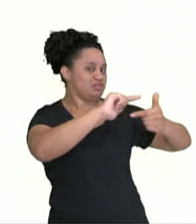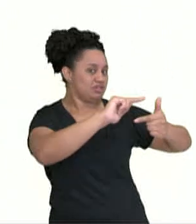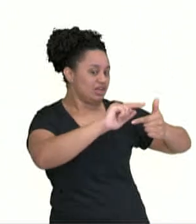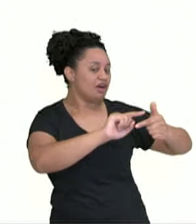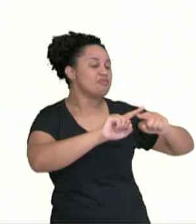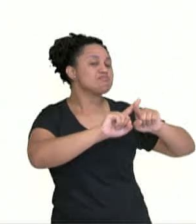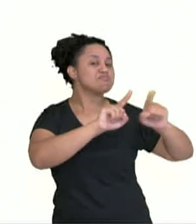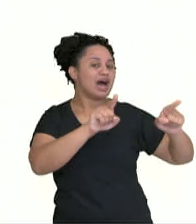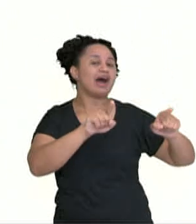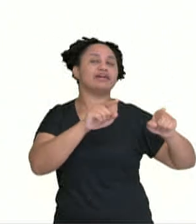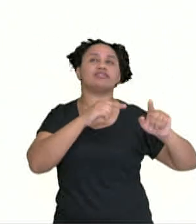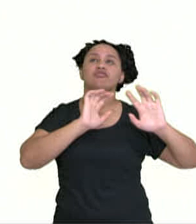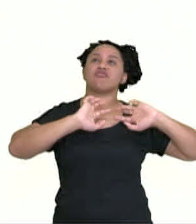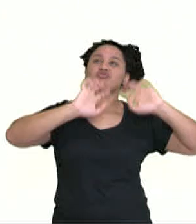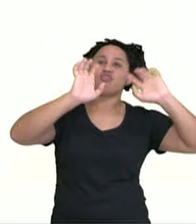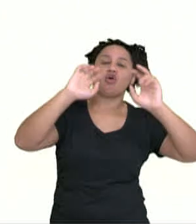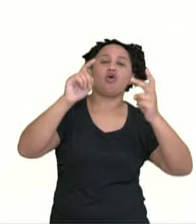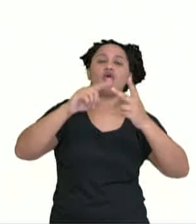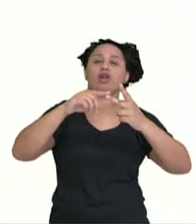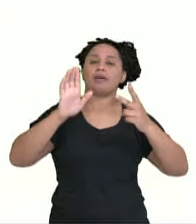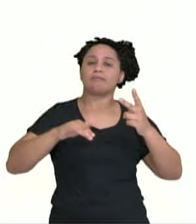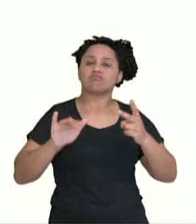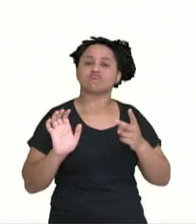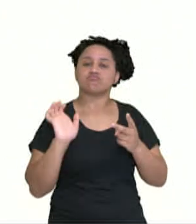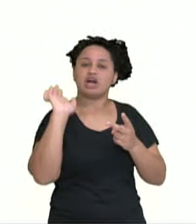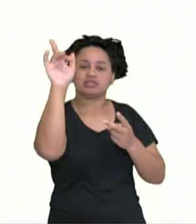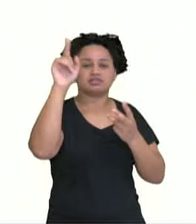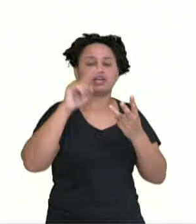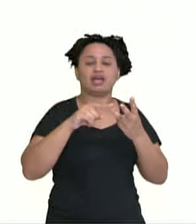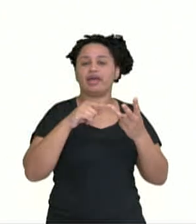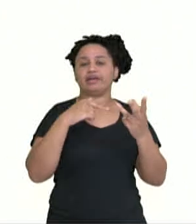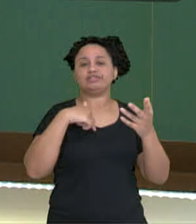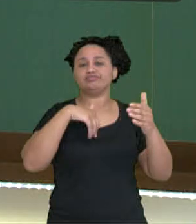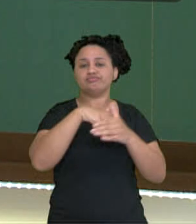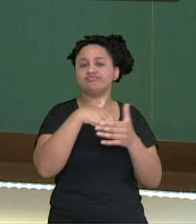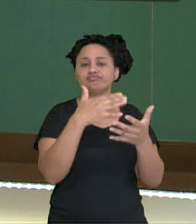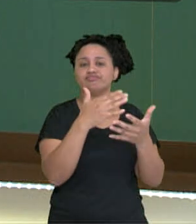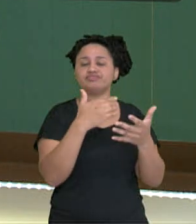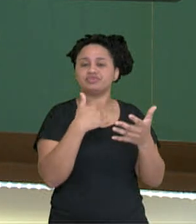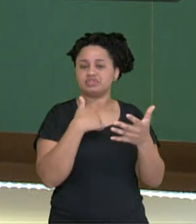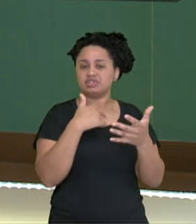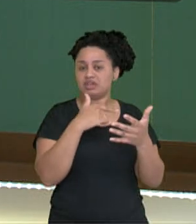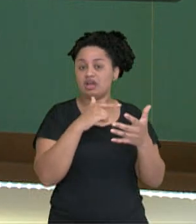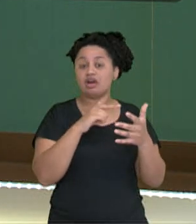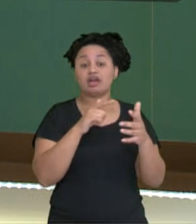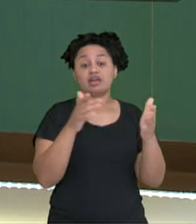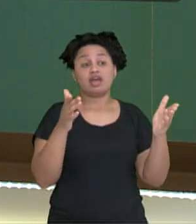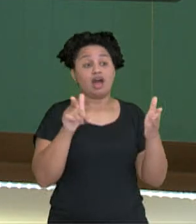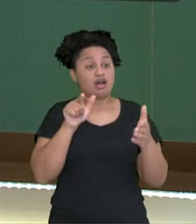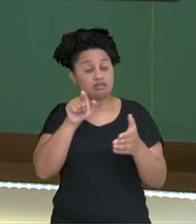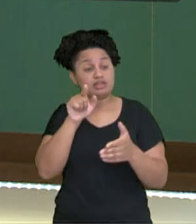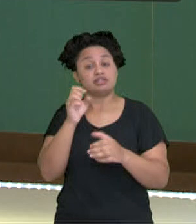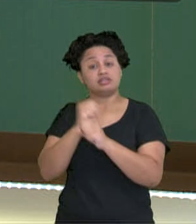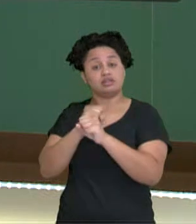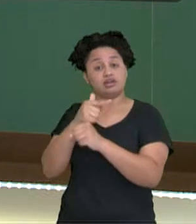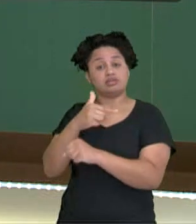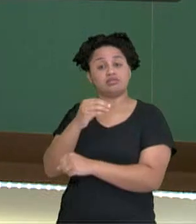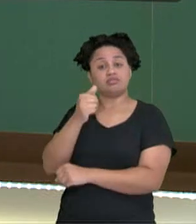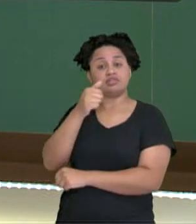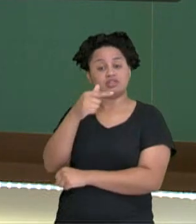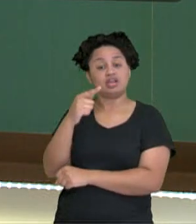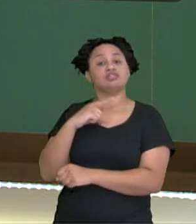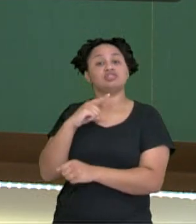tradicionais, voleibol, basquete, futebol de salão, tá? Que estava agora sediando uma competição